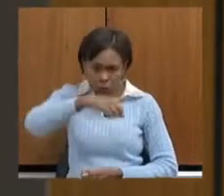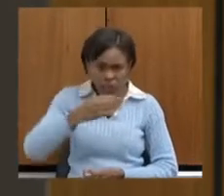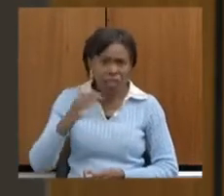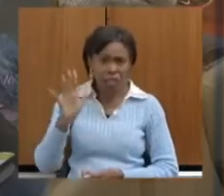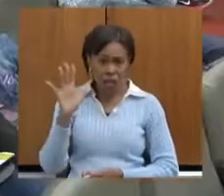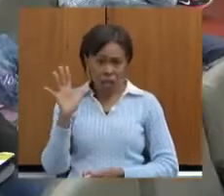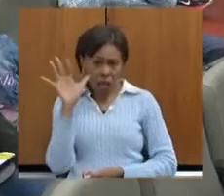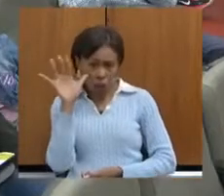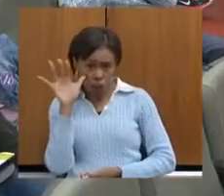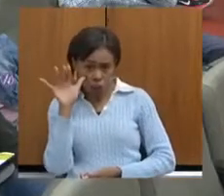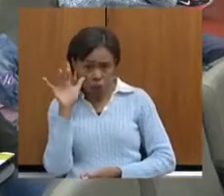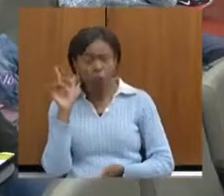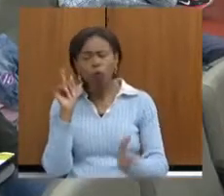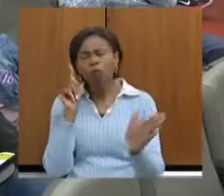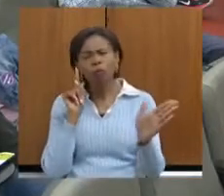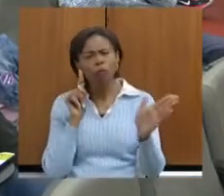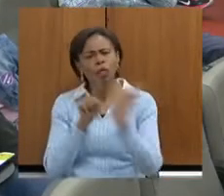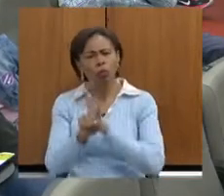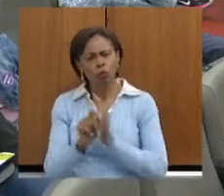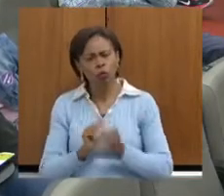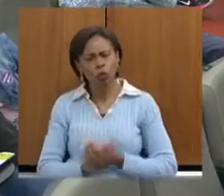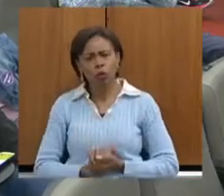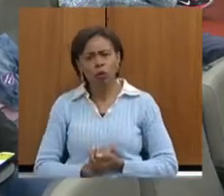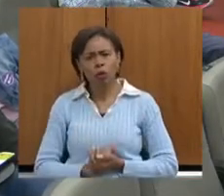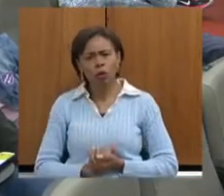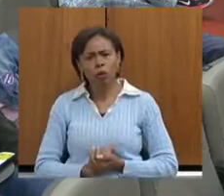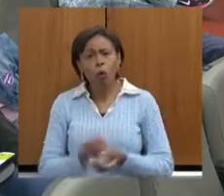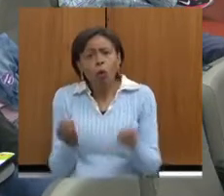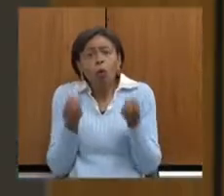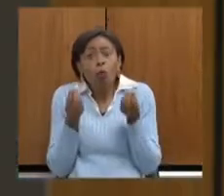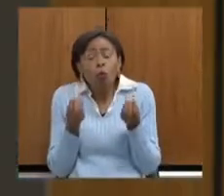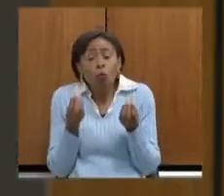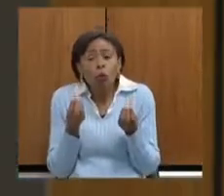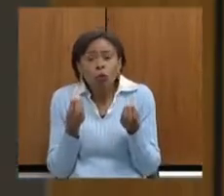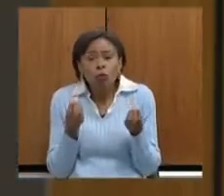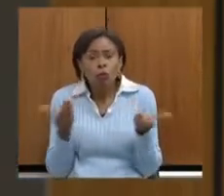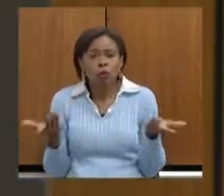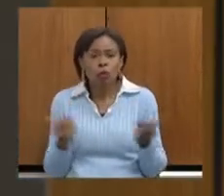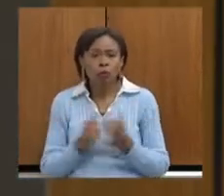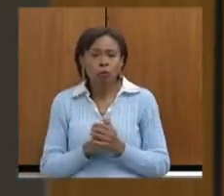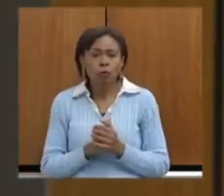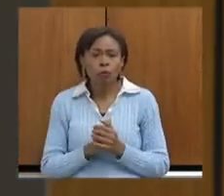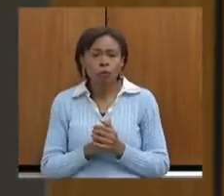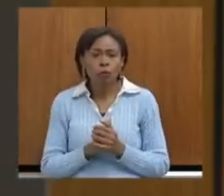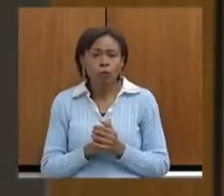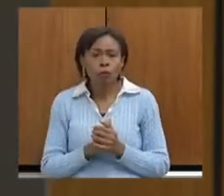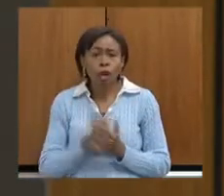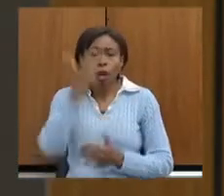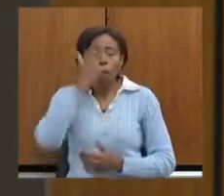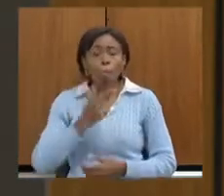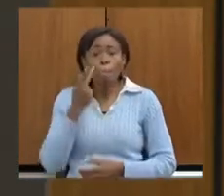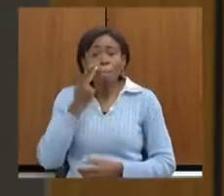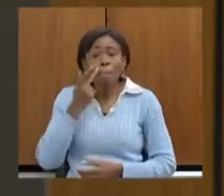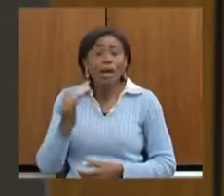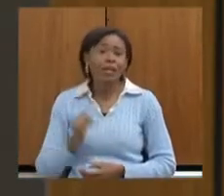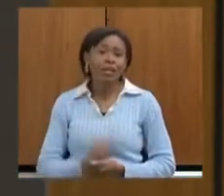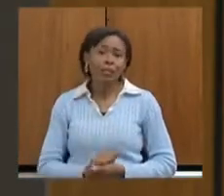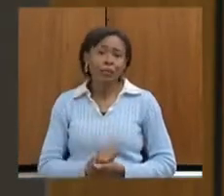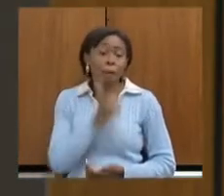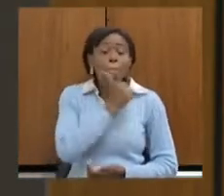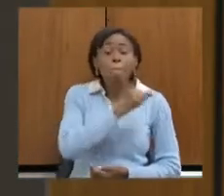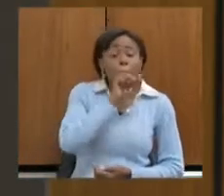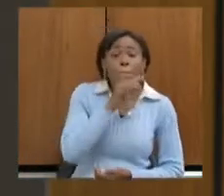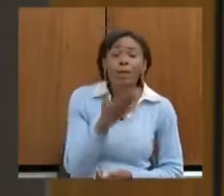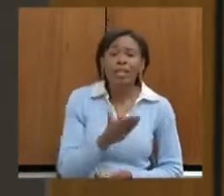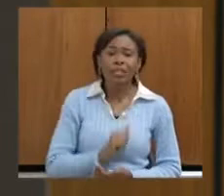ouvindo como é que significa situação do pai de família ou de uma mãe